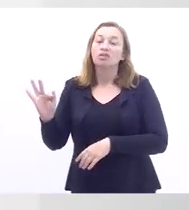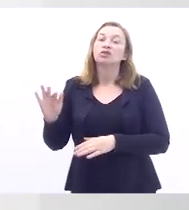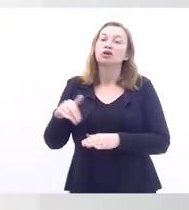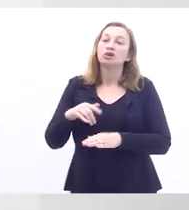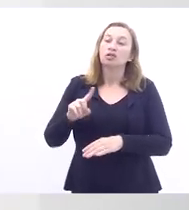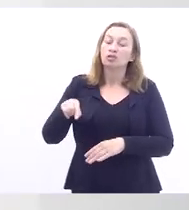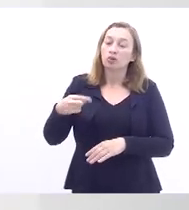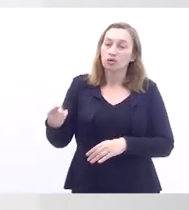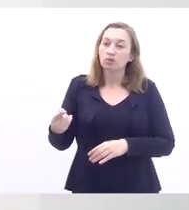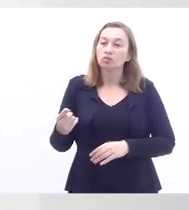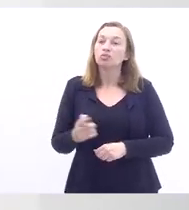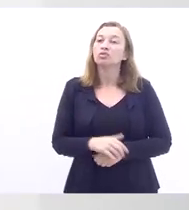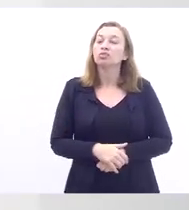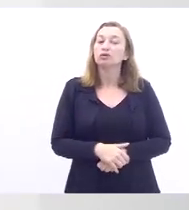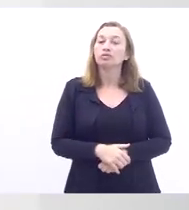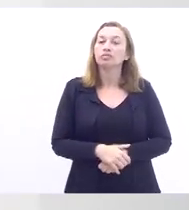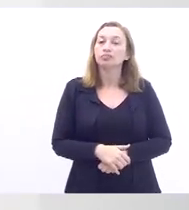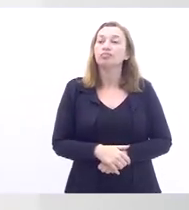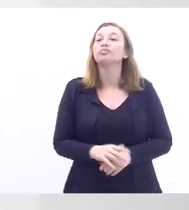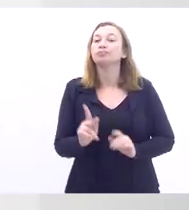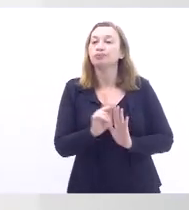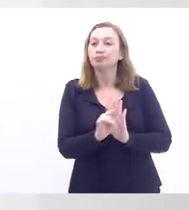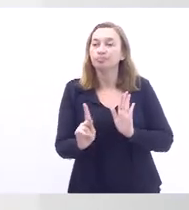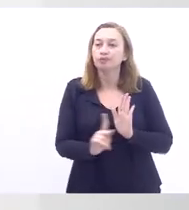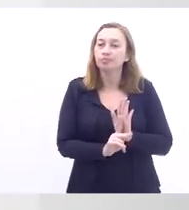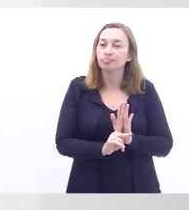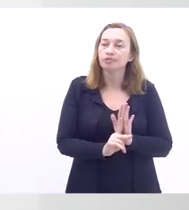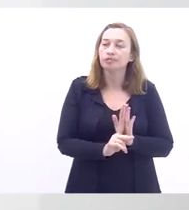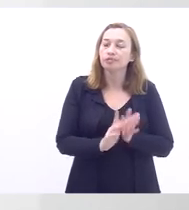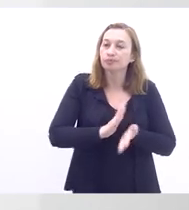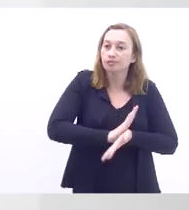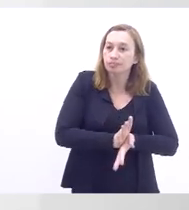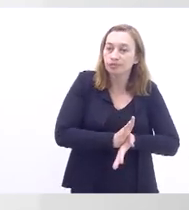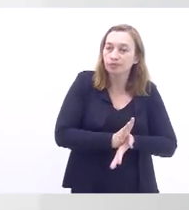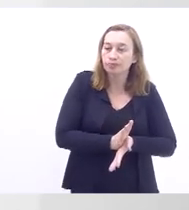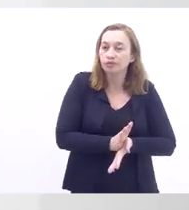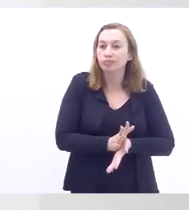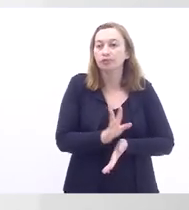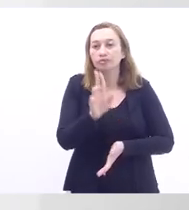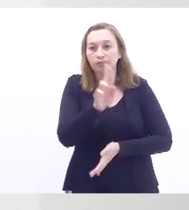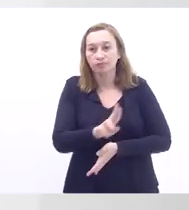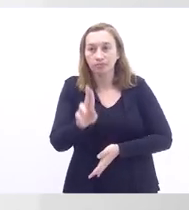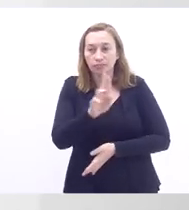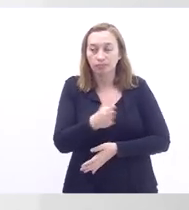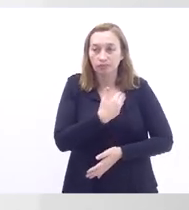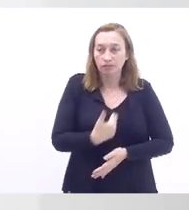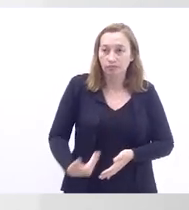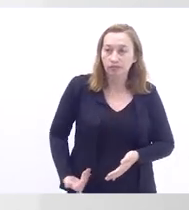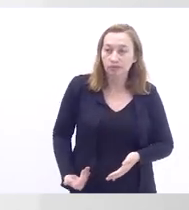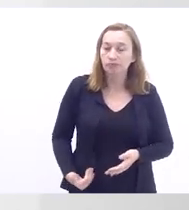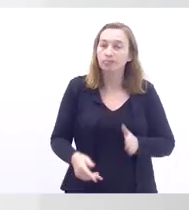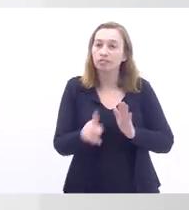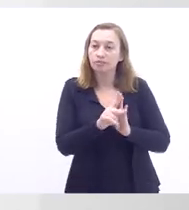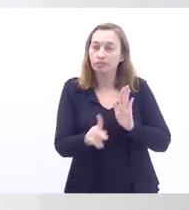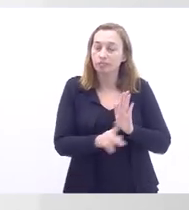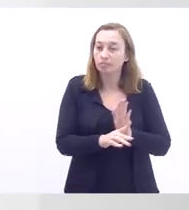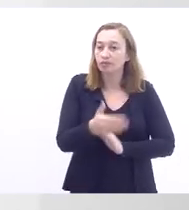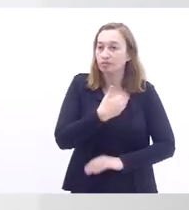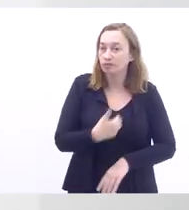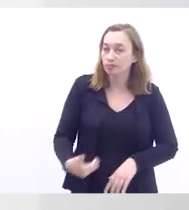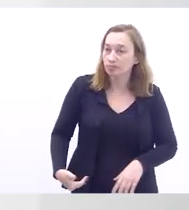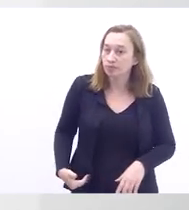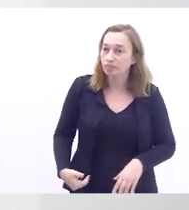respectivos a projetos que destroem a universidade pública seja projetos públicos do governo